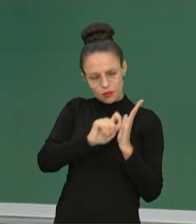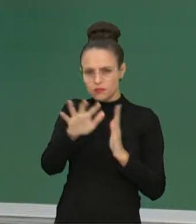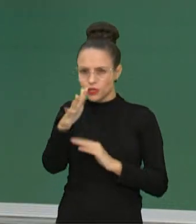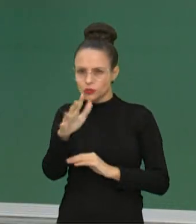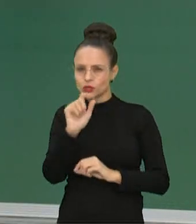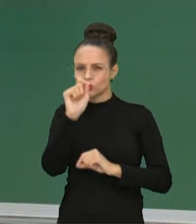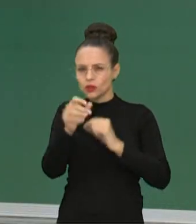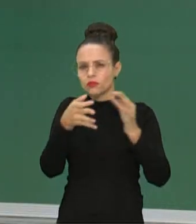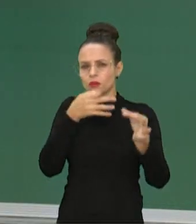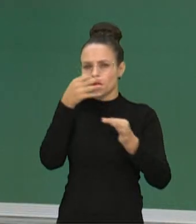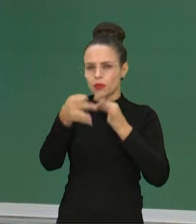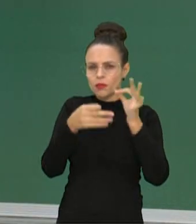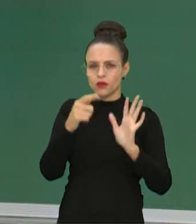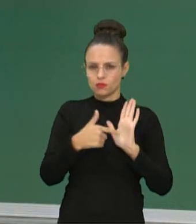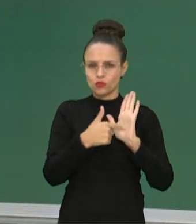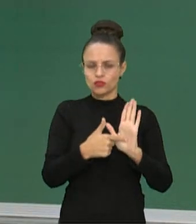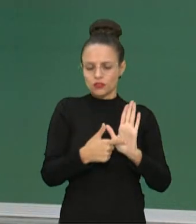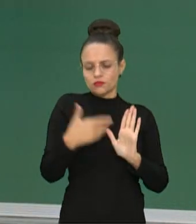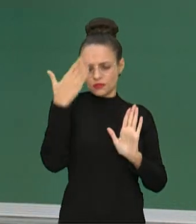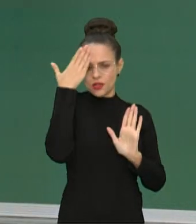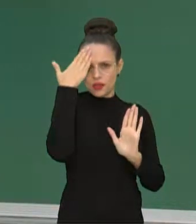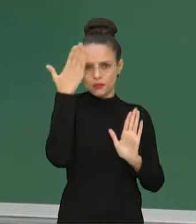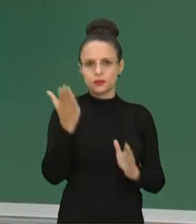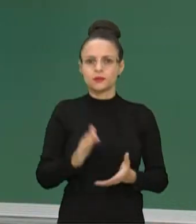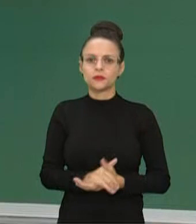que nós argumentamos, para você mostrar que sabe.